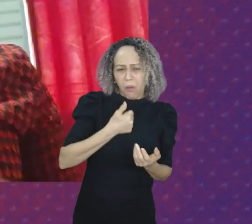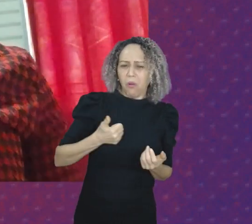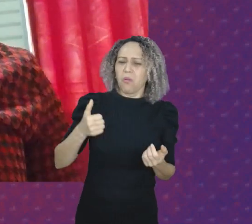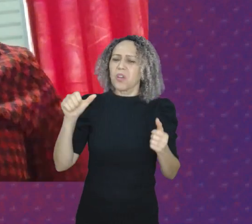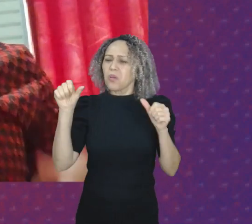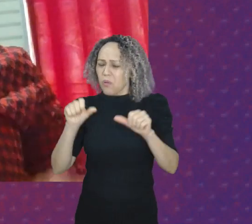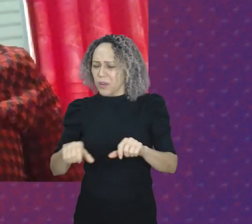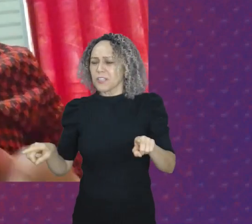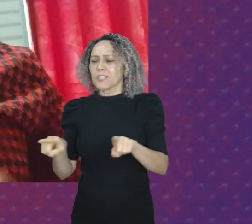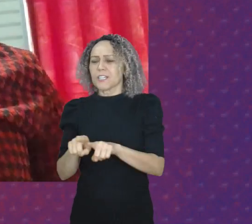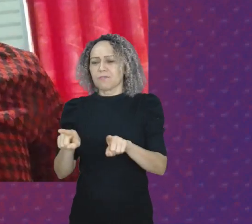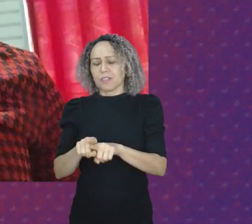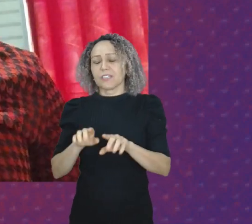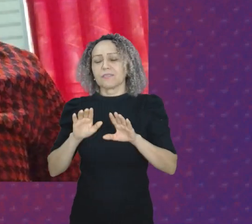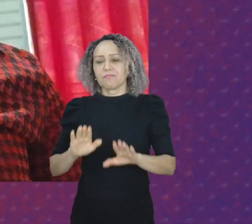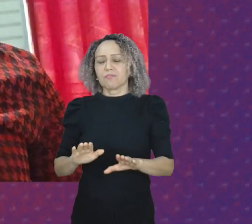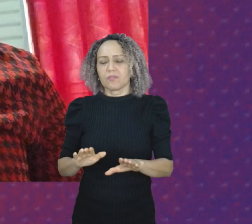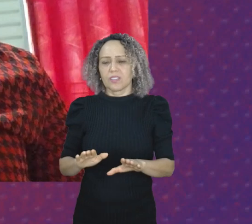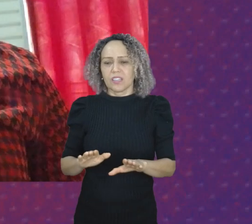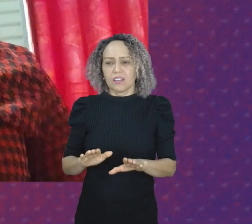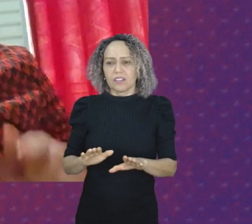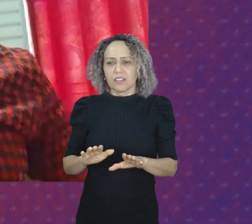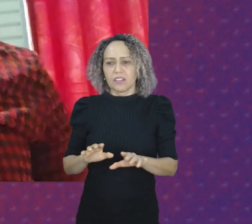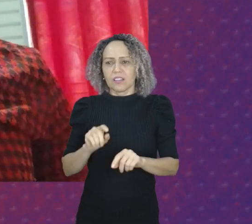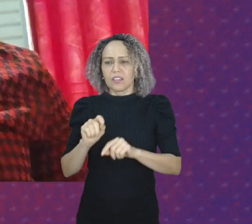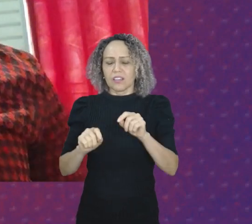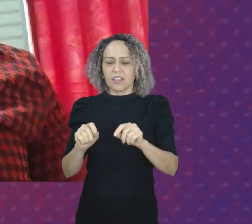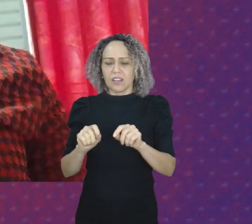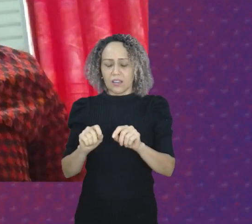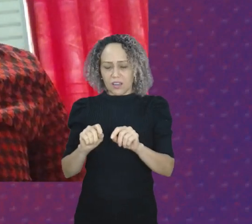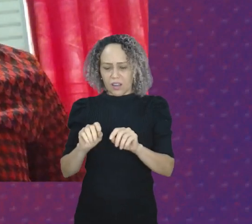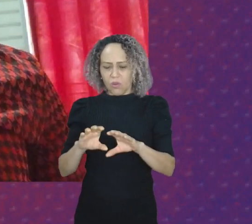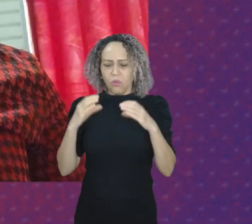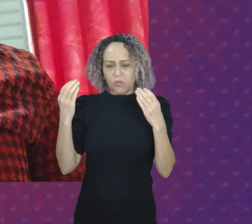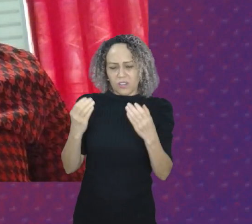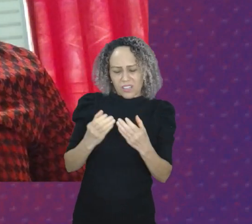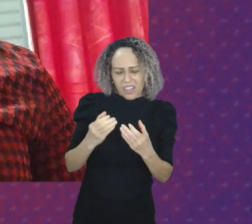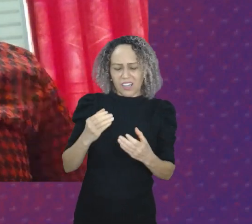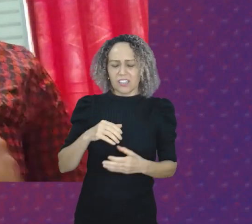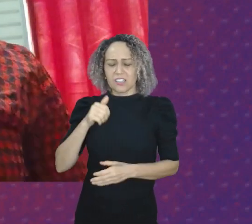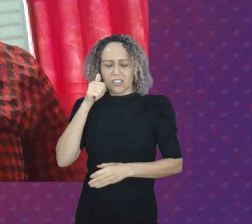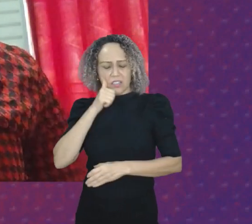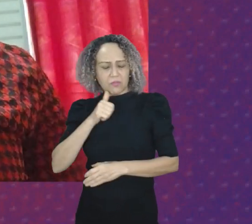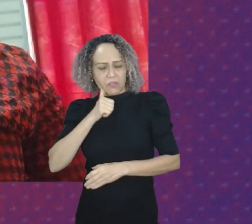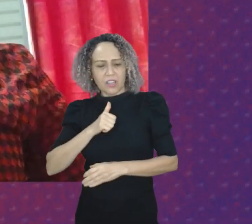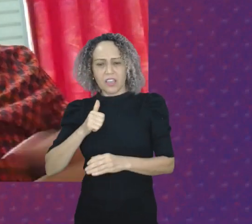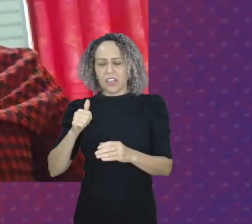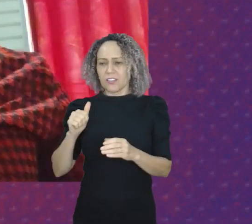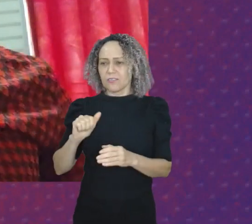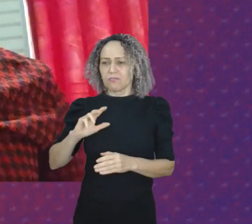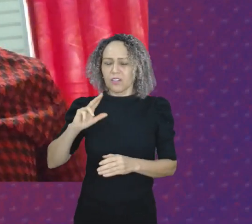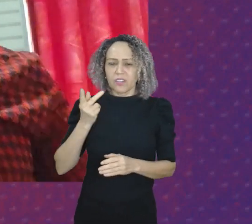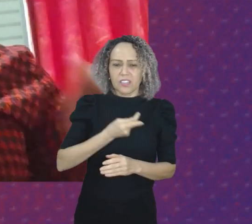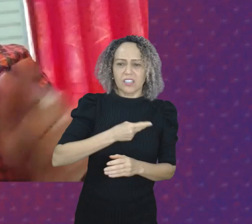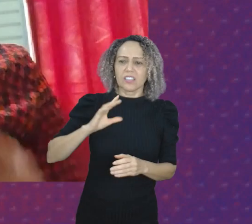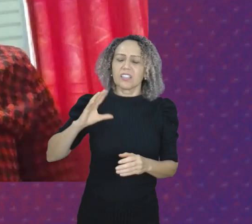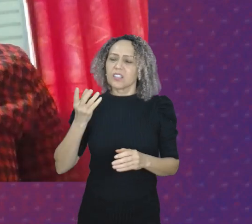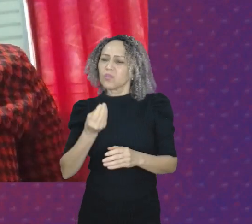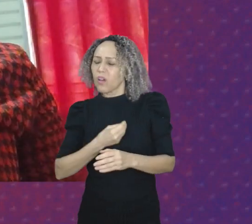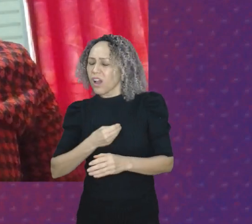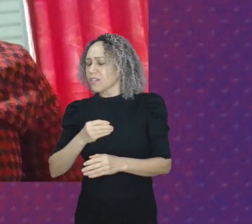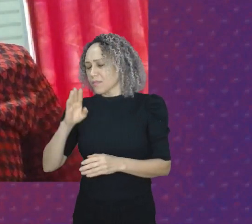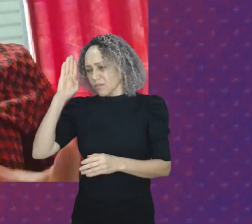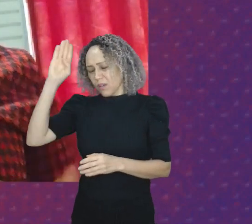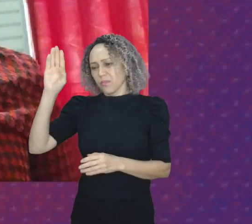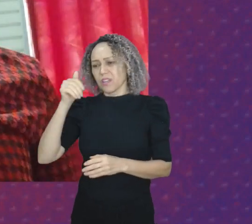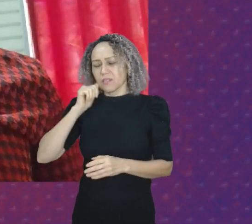a população de travestis e transexuais, e principalmente das mulheres trans, porque ela começa lá dentro de casa, na